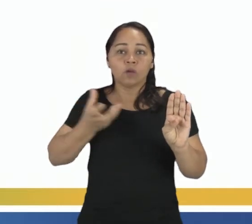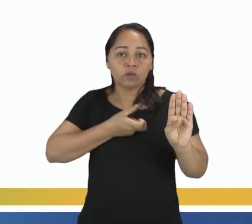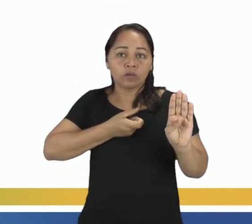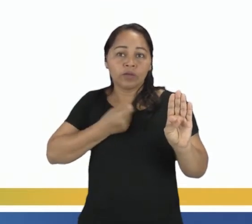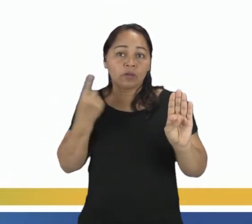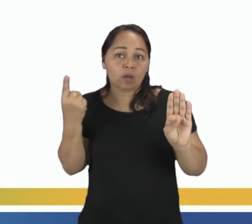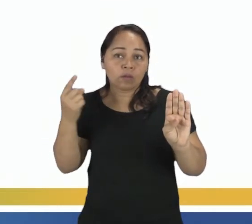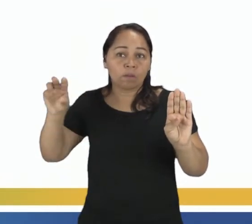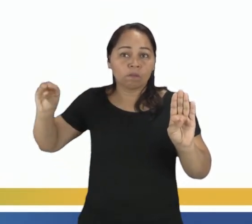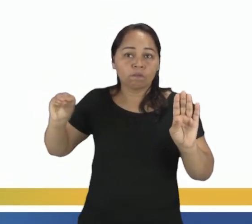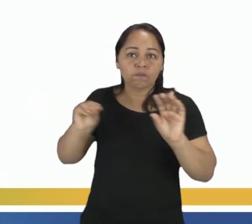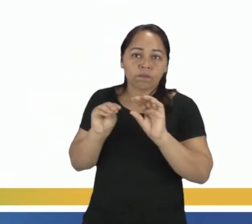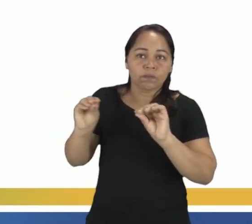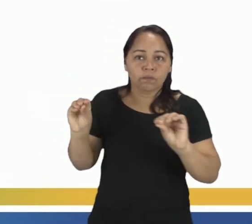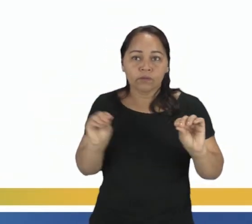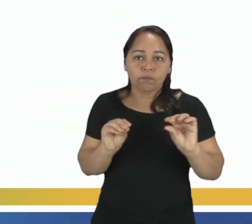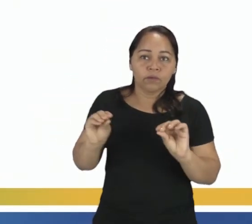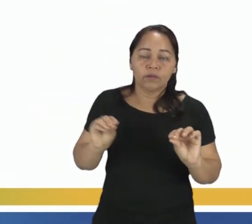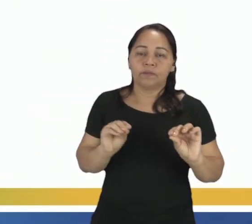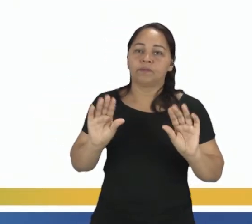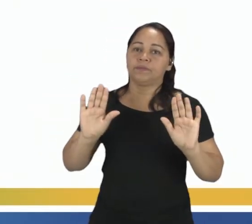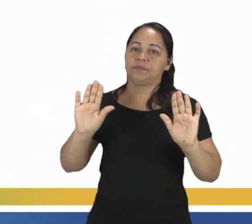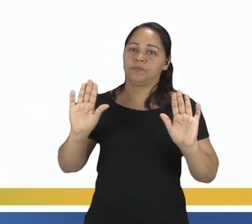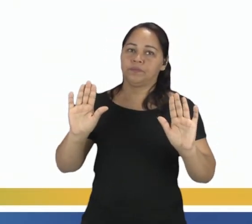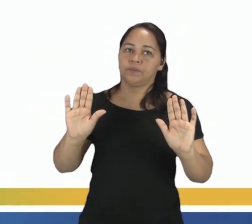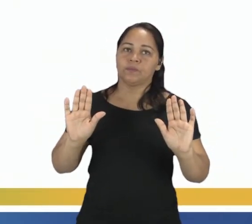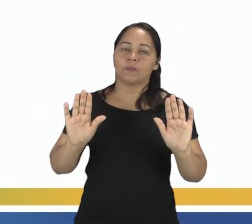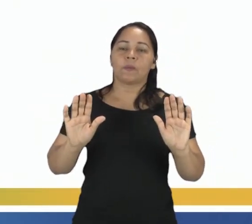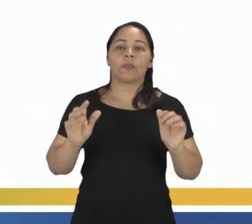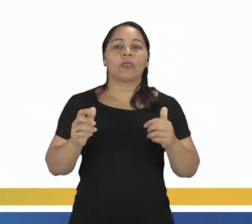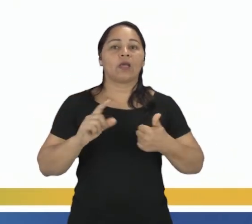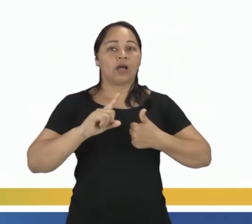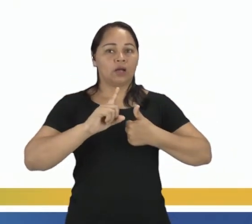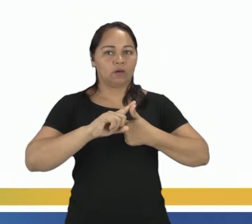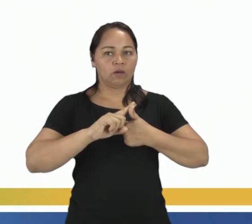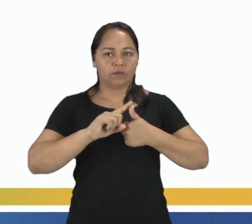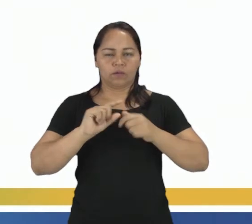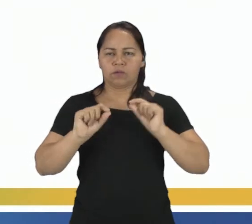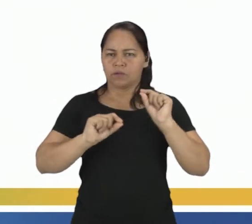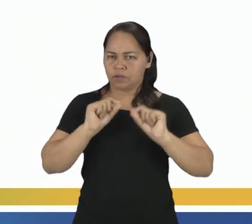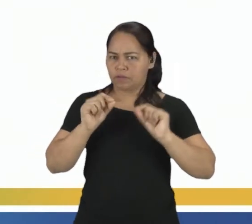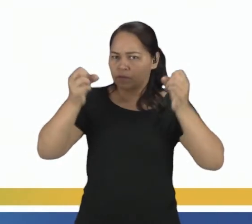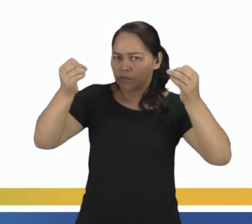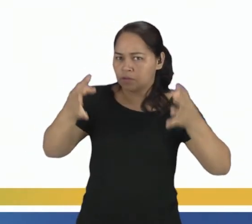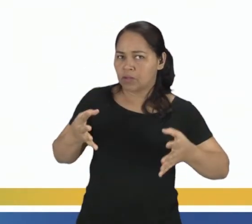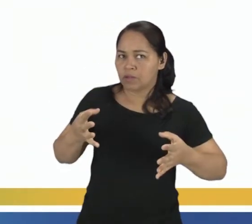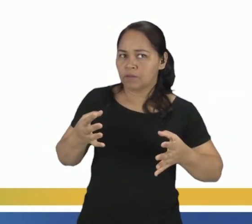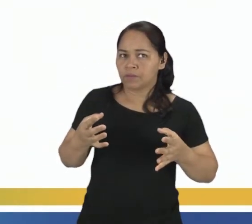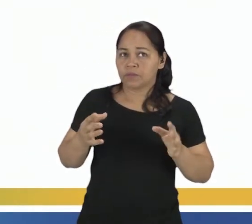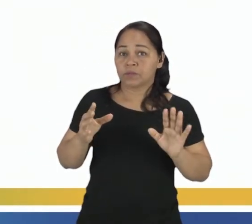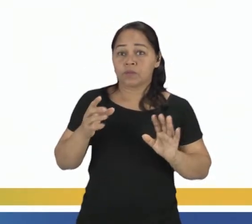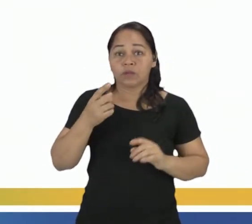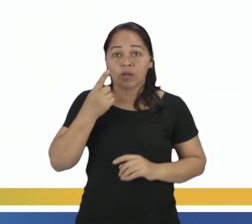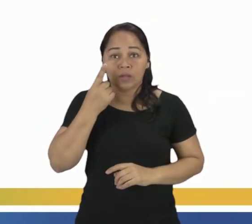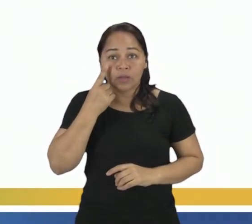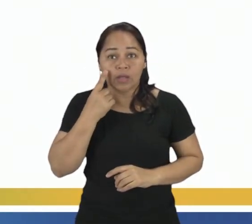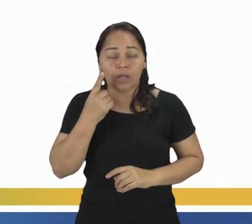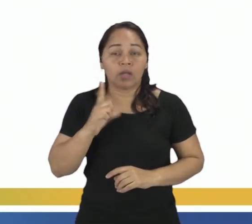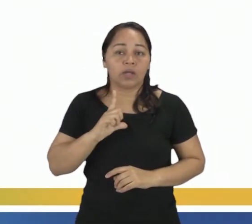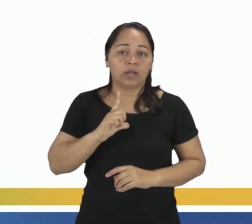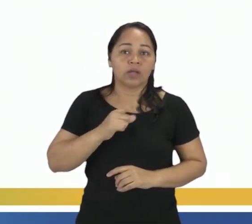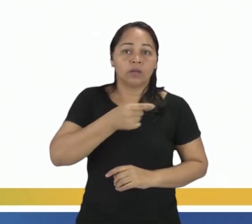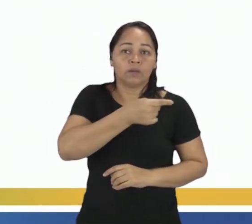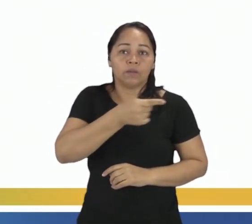nesse caso, vamos fazer o quê? Primeiro jogo de sinal, correto? Então, fazendo o jogo de sinal aqui,